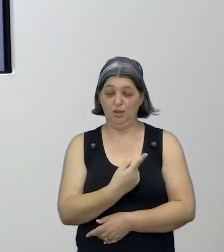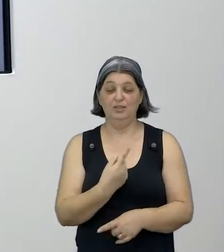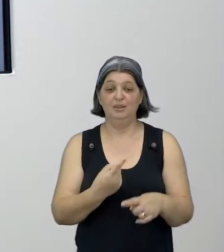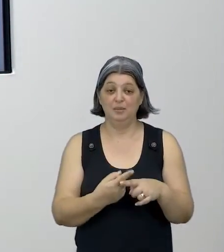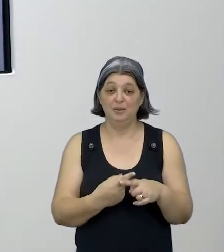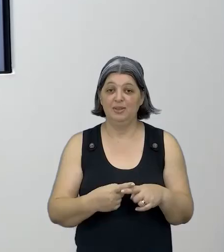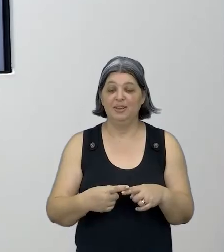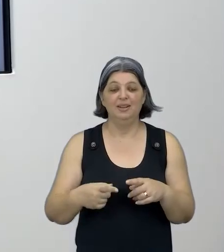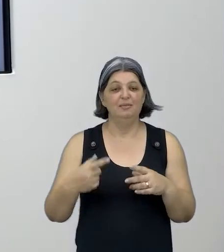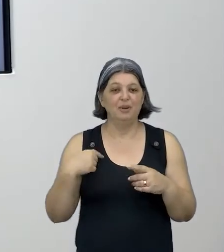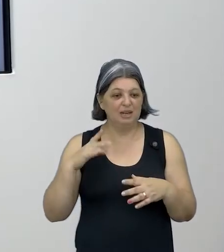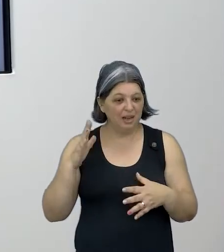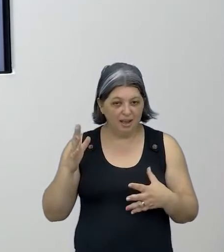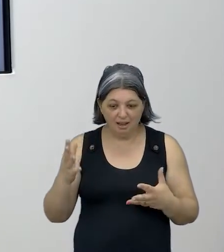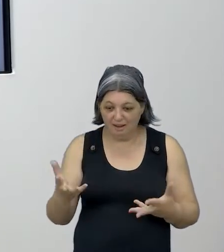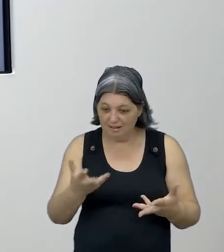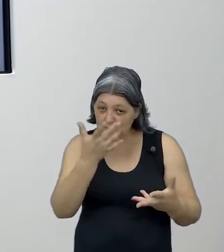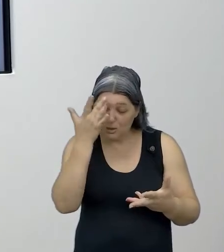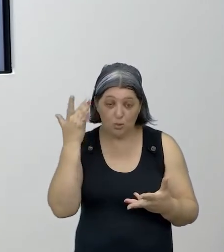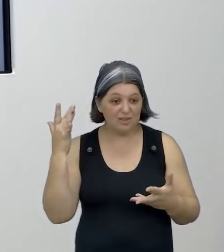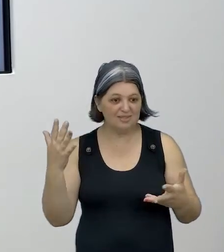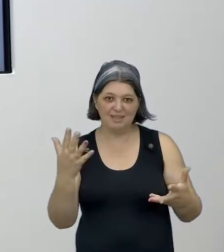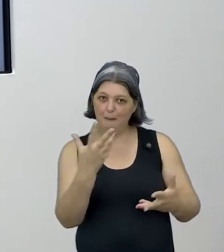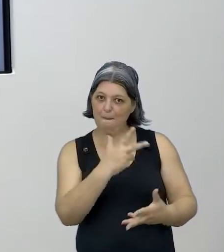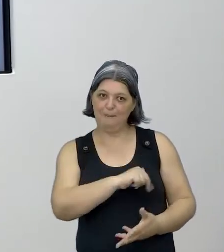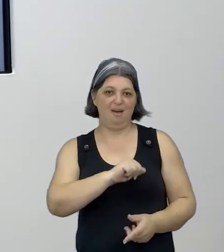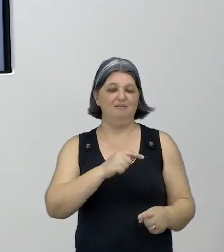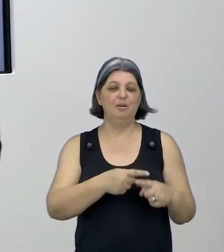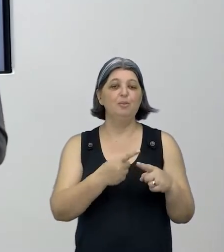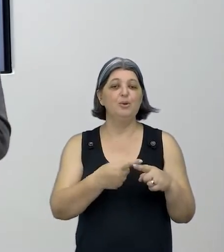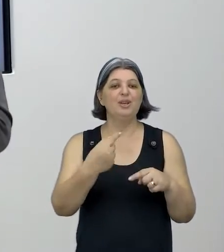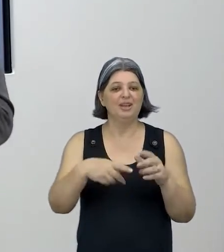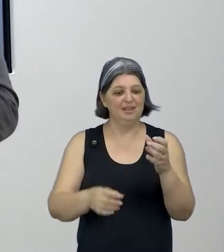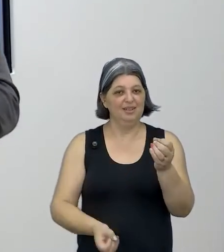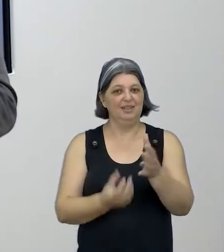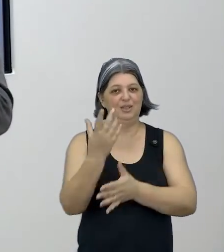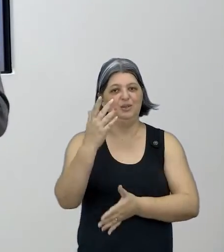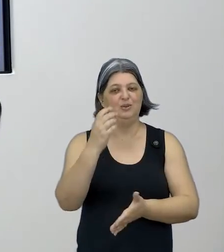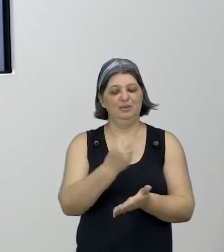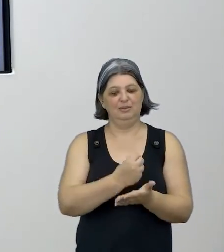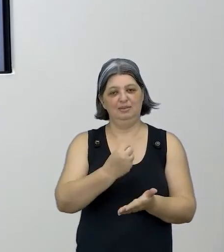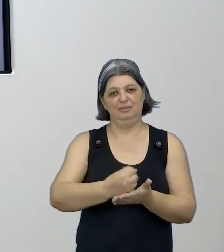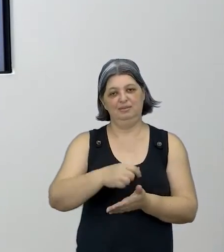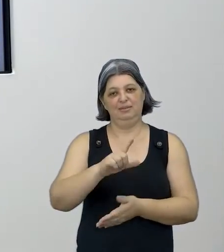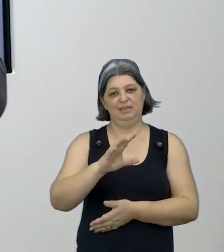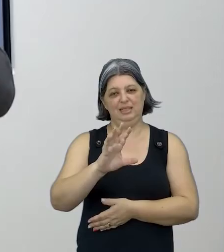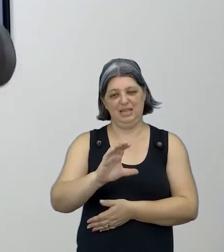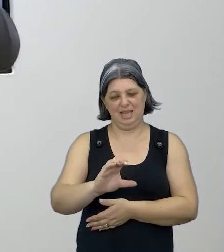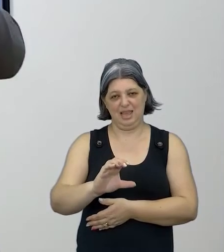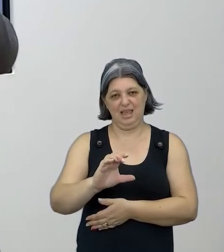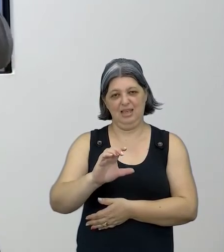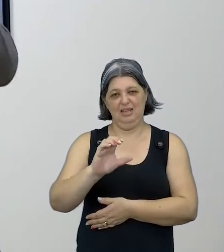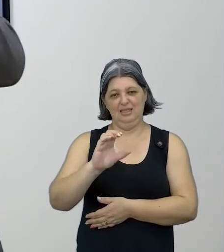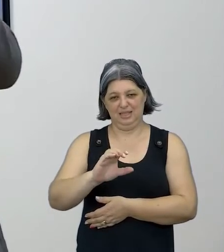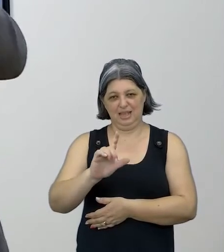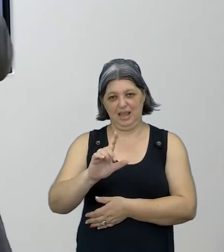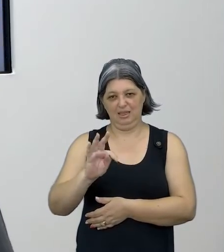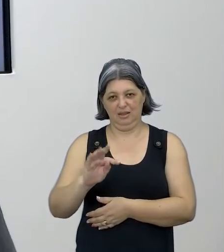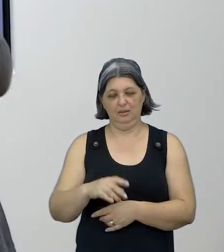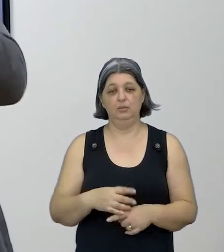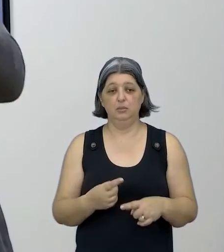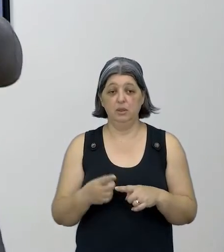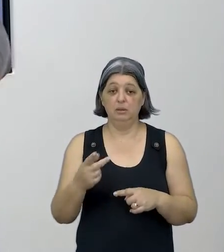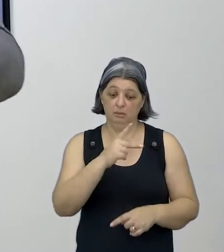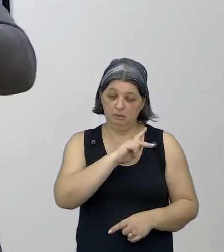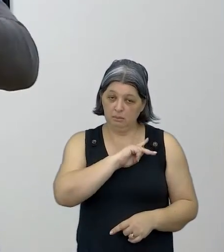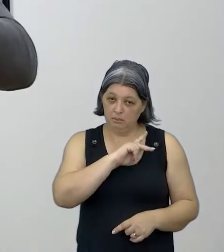ele era amado pela classe operária. Nesse período aqui você elege os presidentes, mas são presidentes muito focados nas